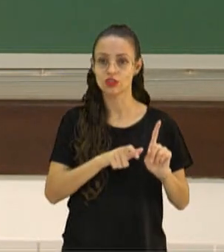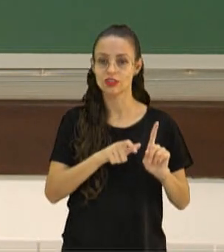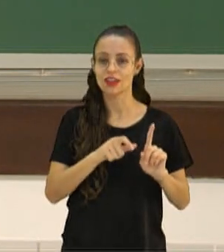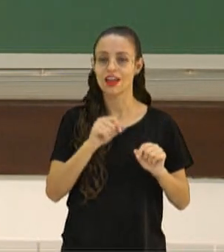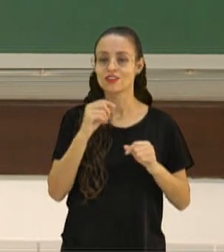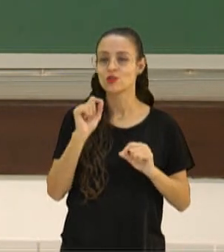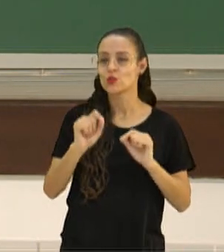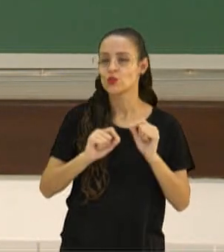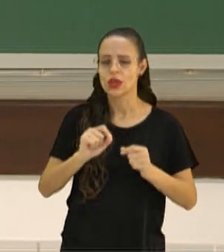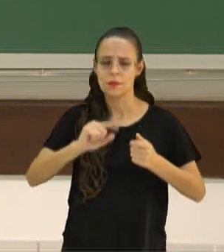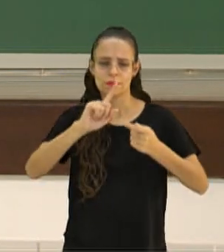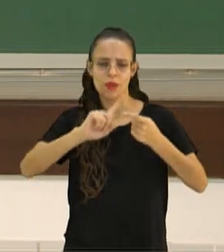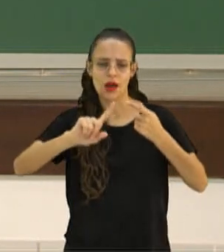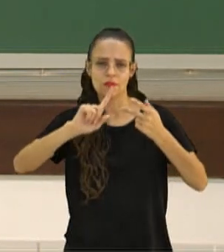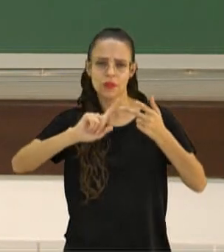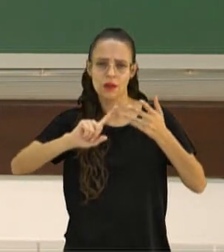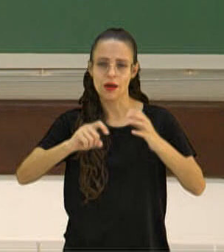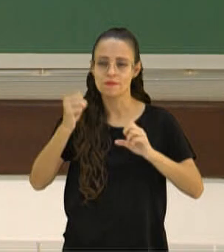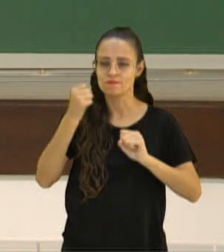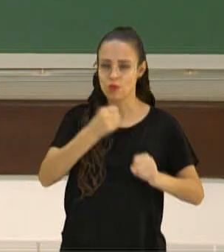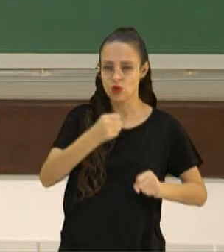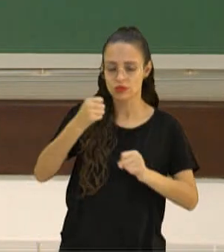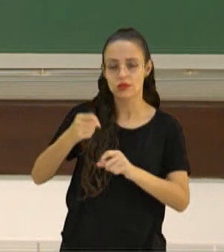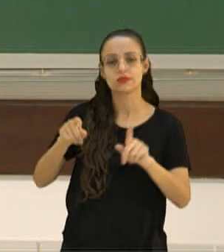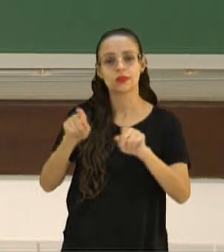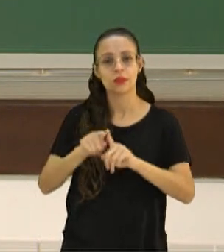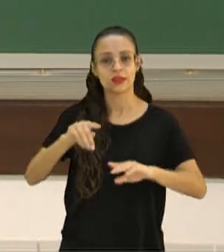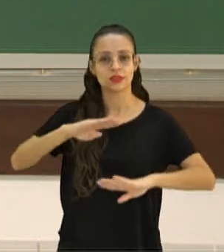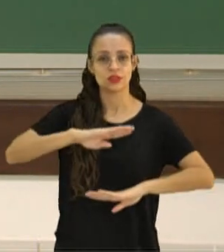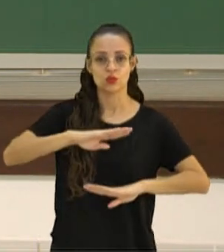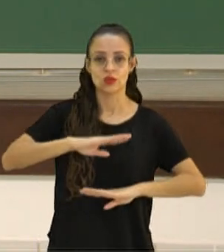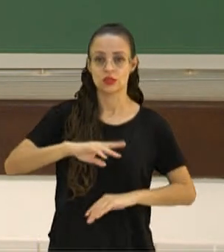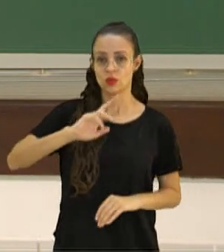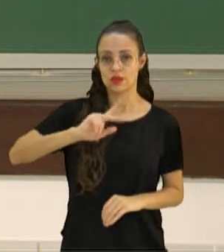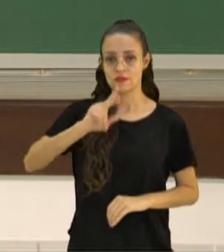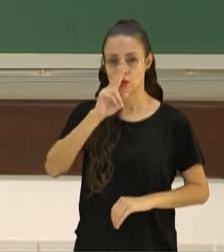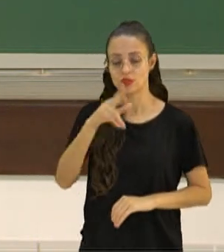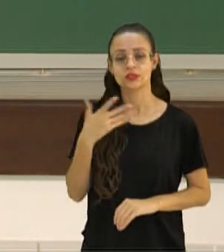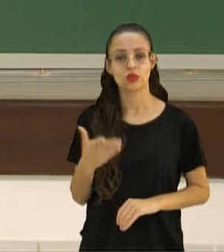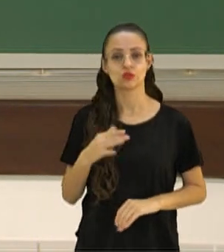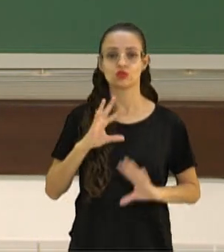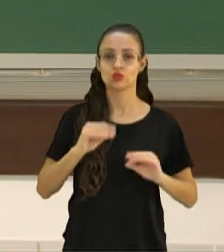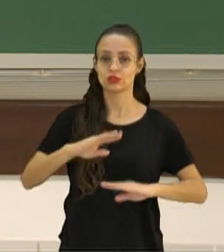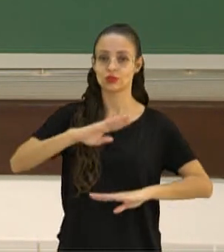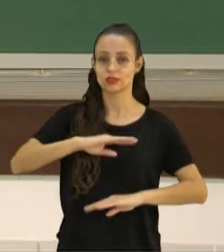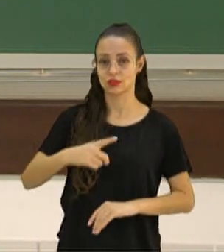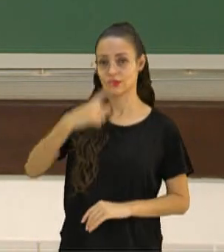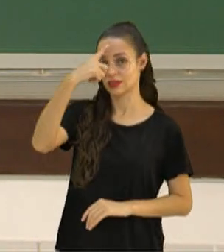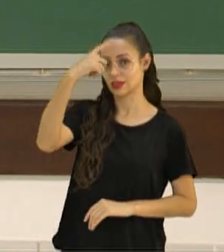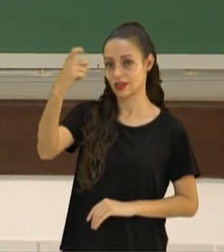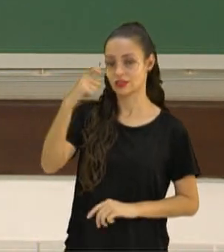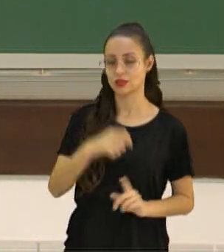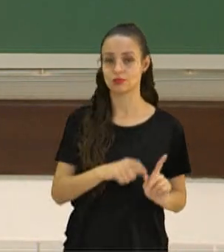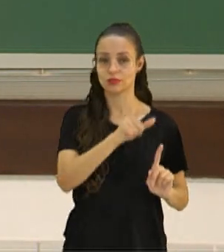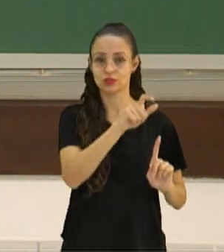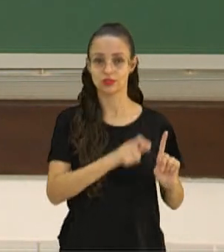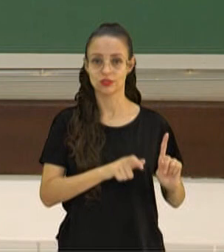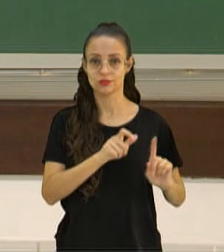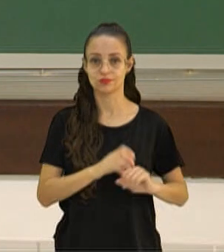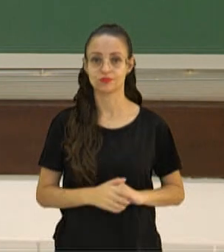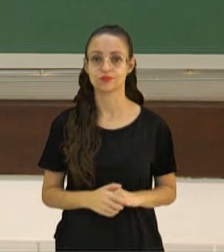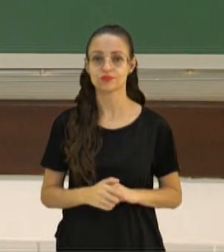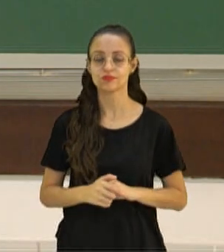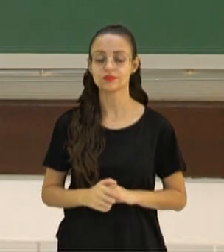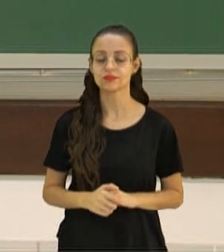com também situação que não é tão forte, Então, tem toda essa situação da criação do personagem. Isso